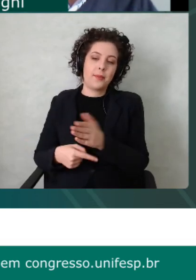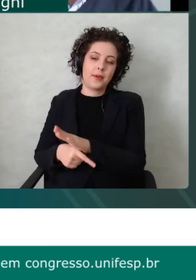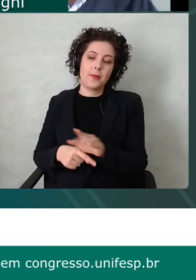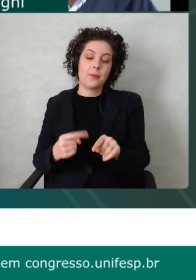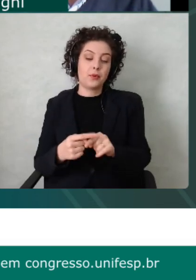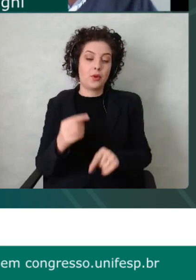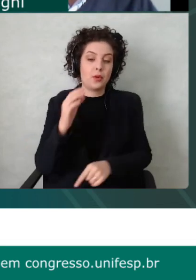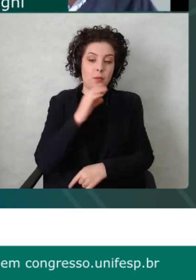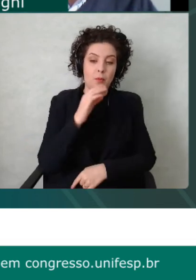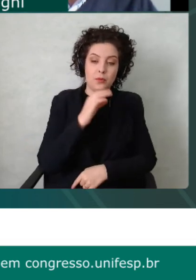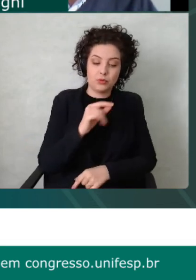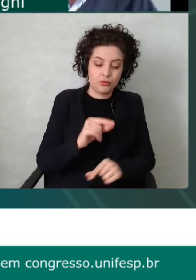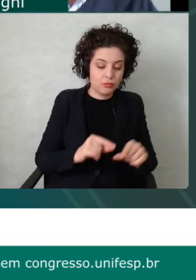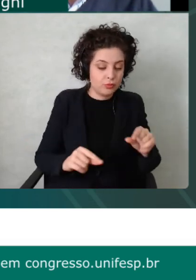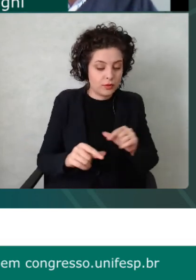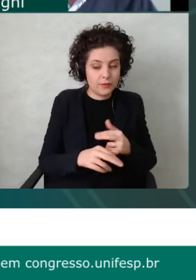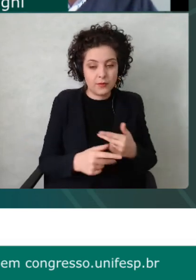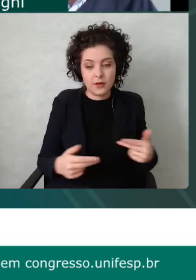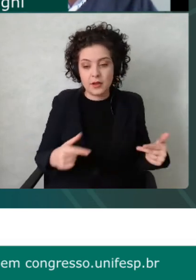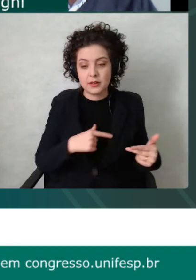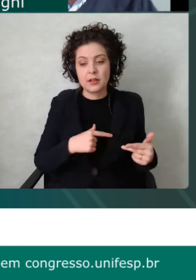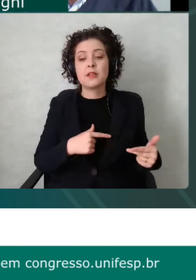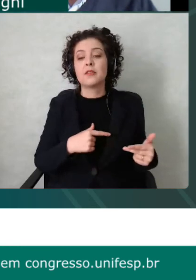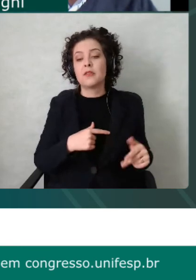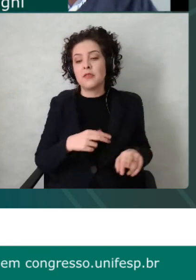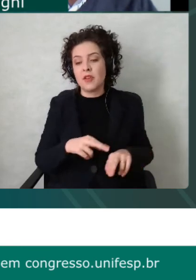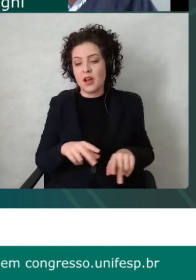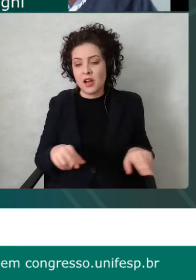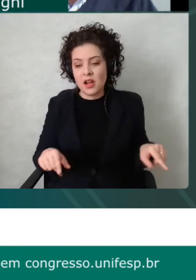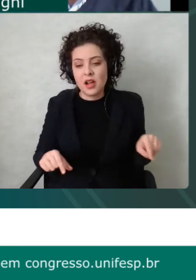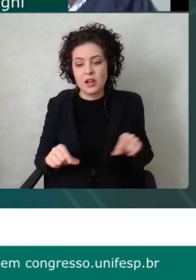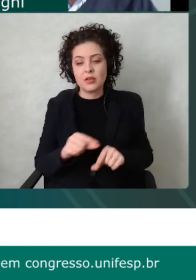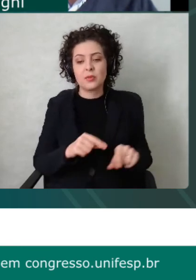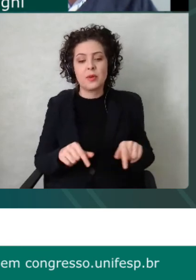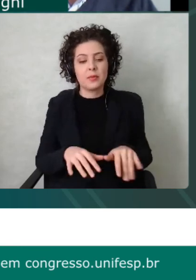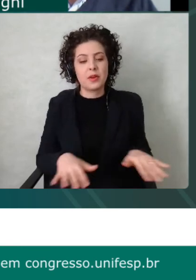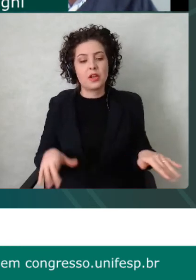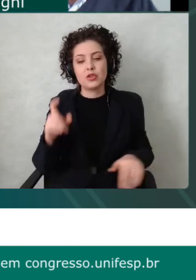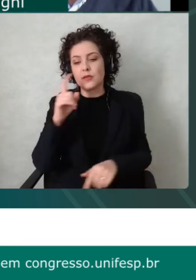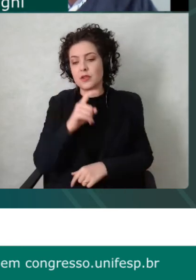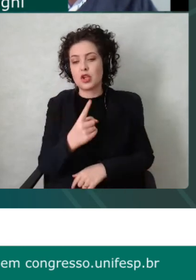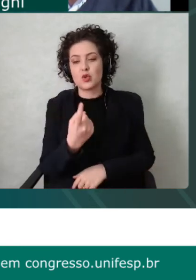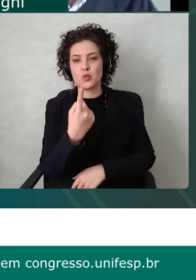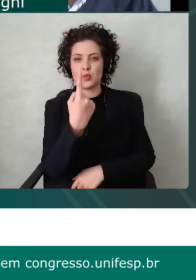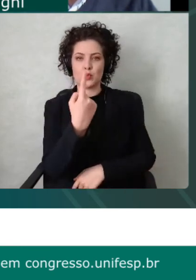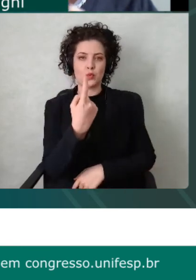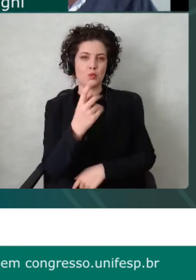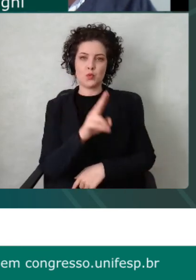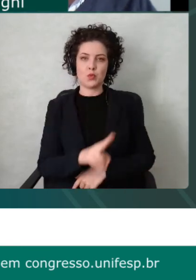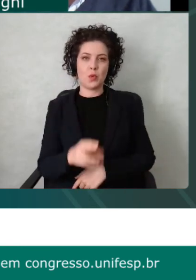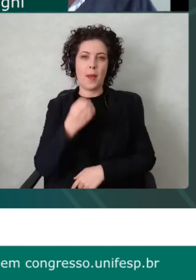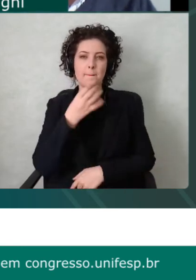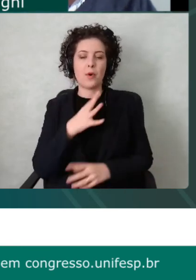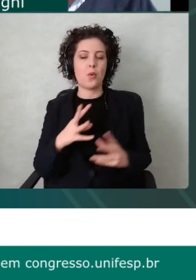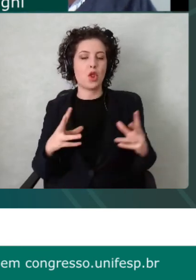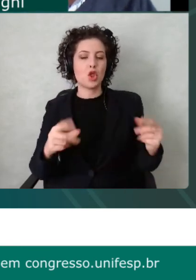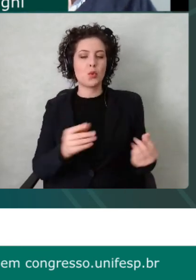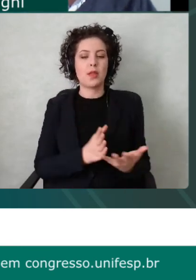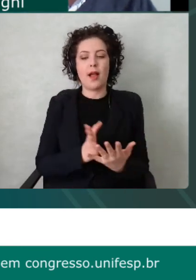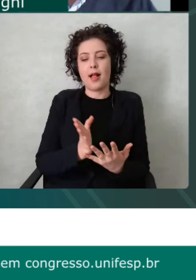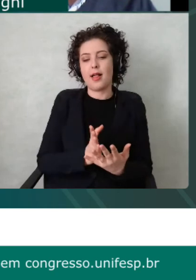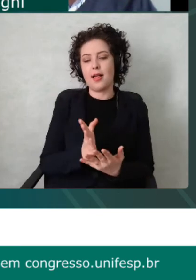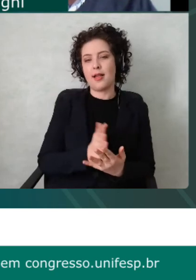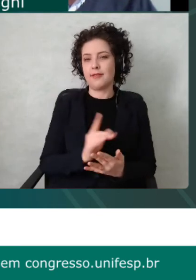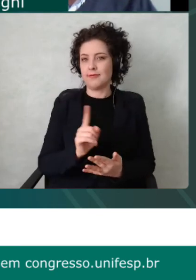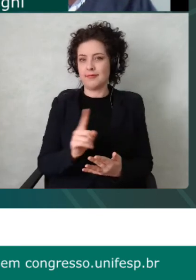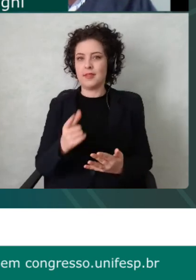existe uma ampla gama de modelos biológicos, e é difícil achar uma universidade que é boa em tudo, né? Então, você faz consórcios, né,